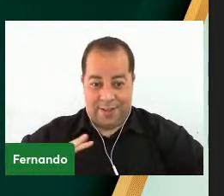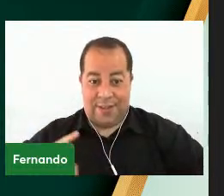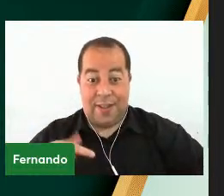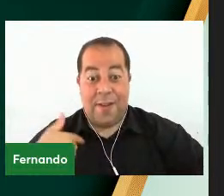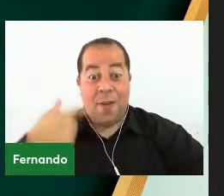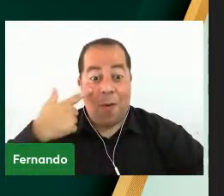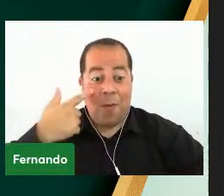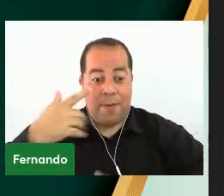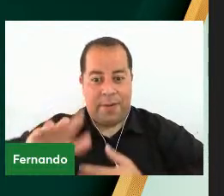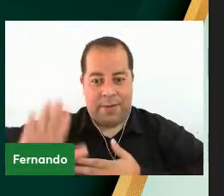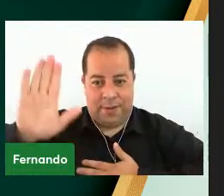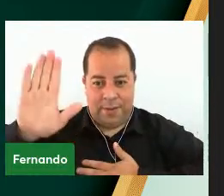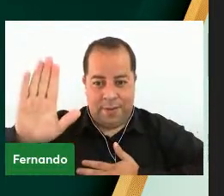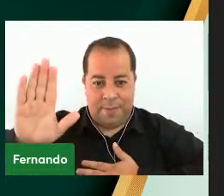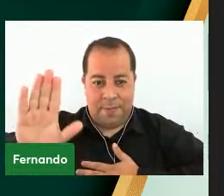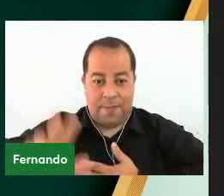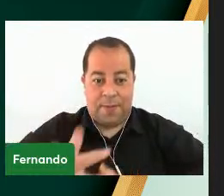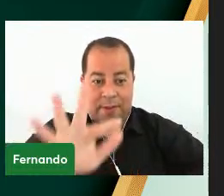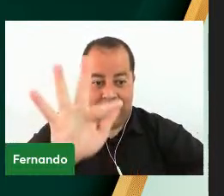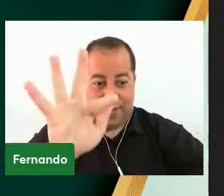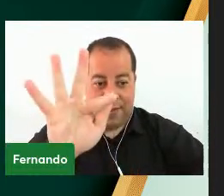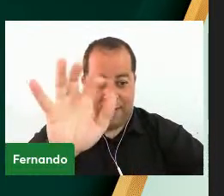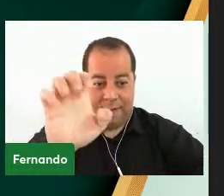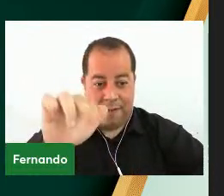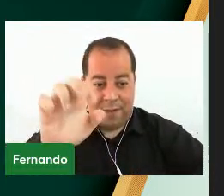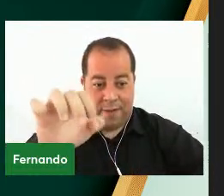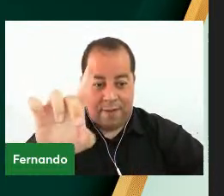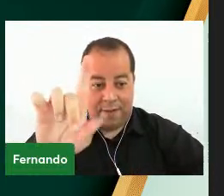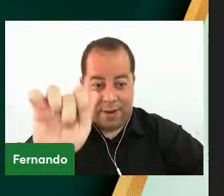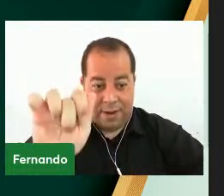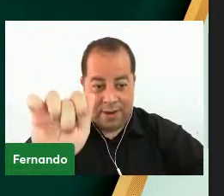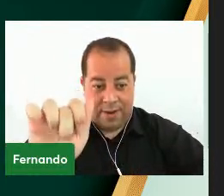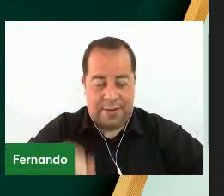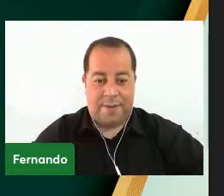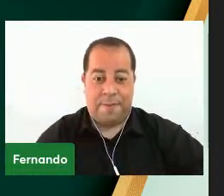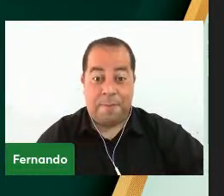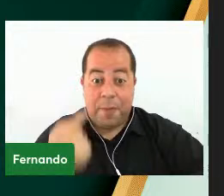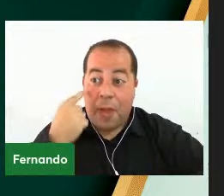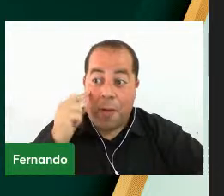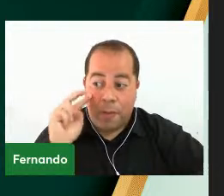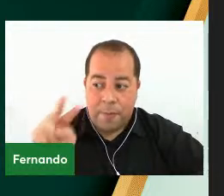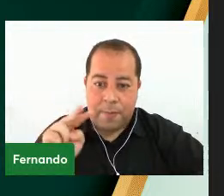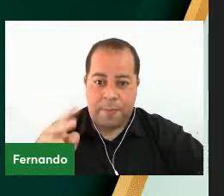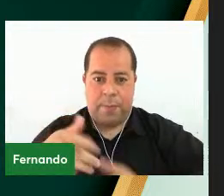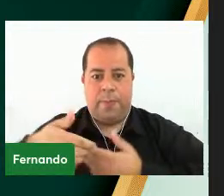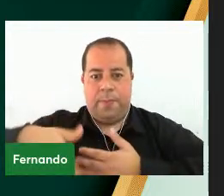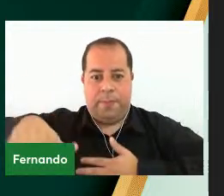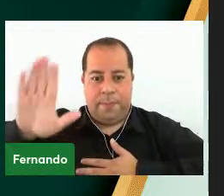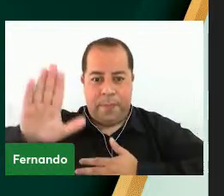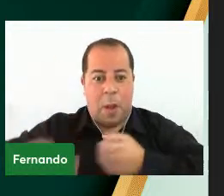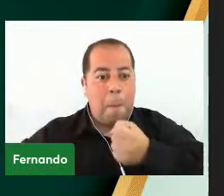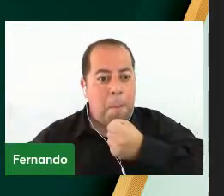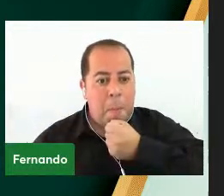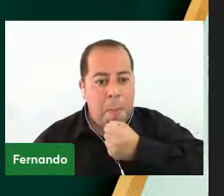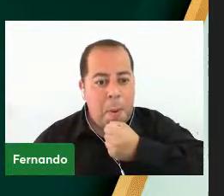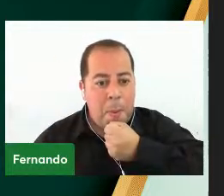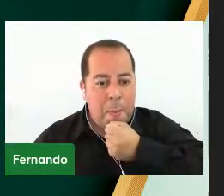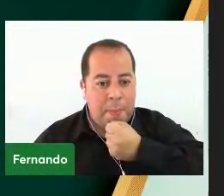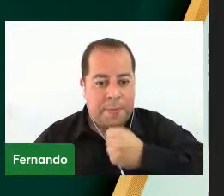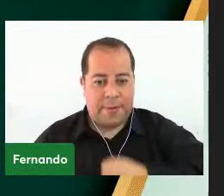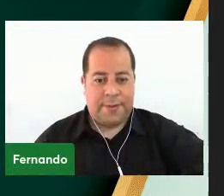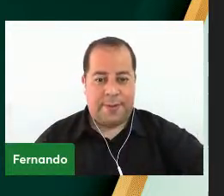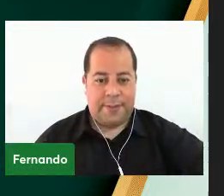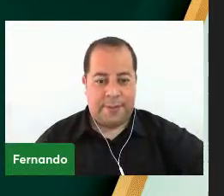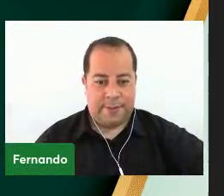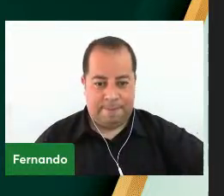será proferido por Fernanda Francis Gonçalves. Solicitamos a graduanda que abra seu microfone, erga sua mão direita